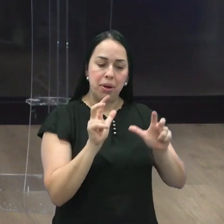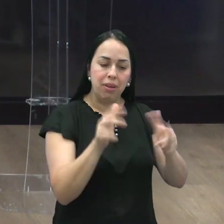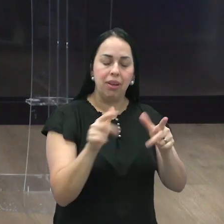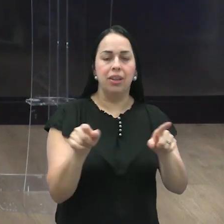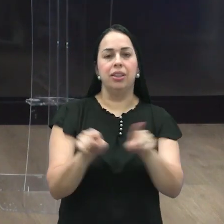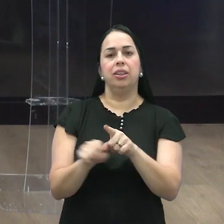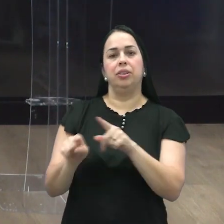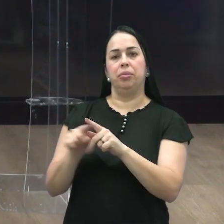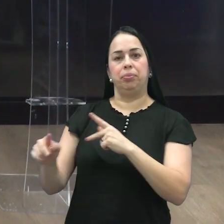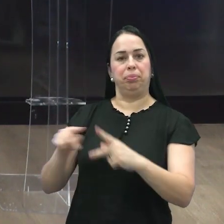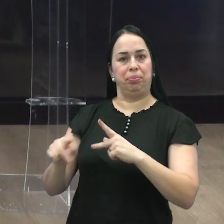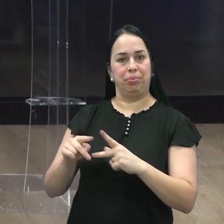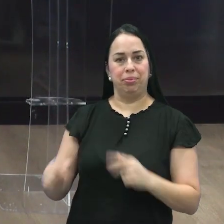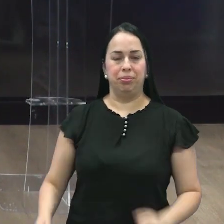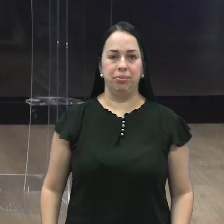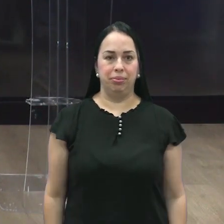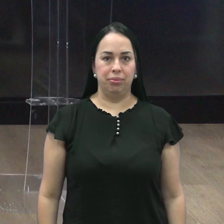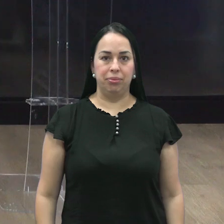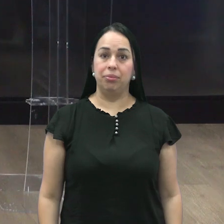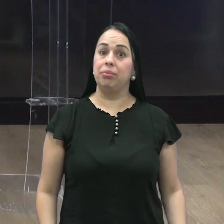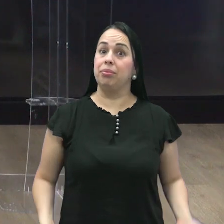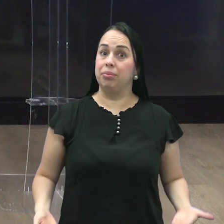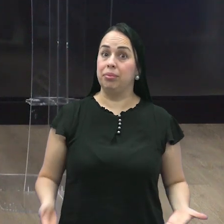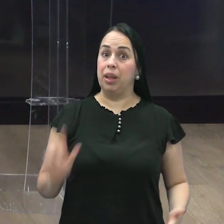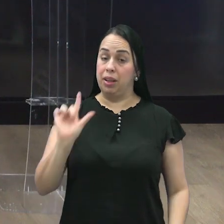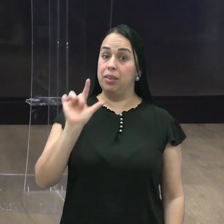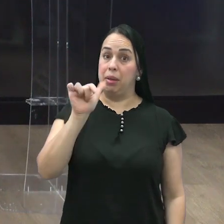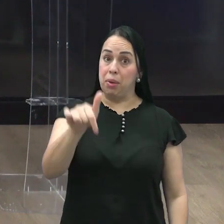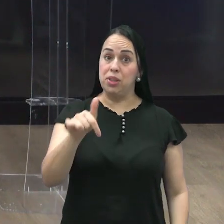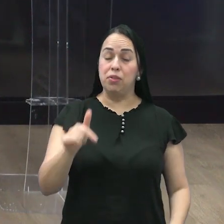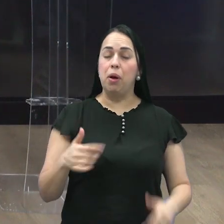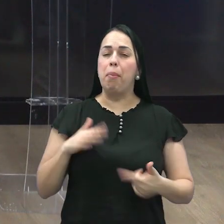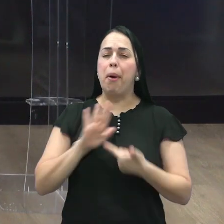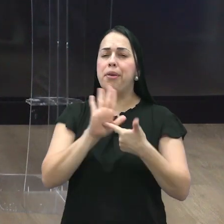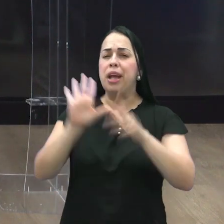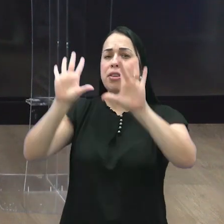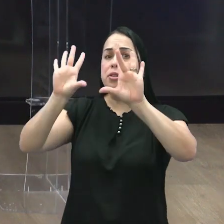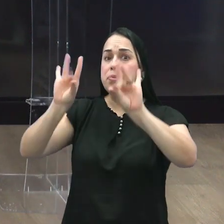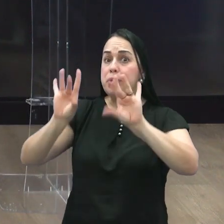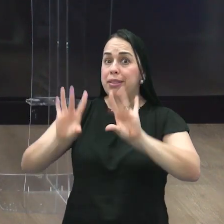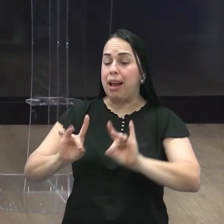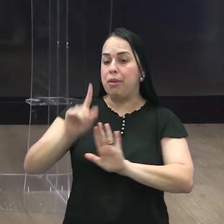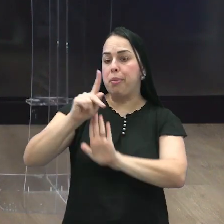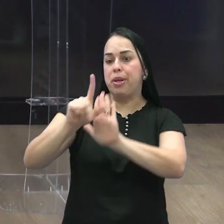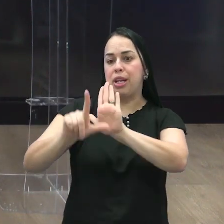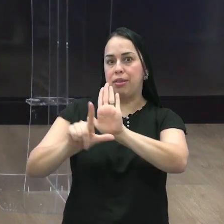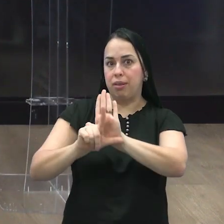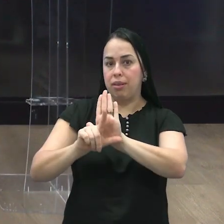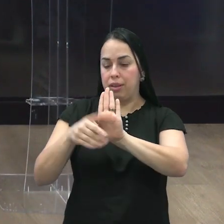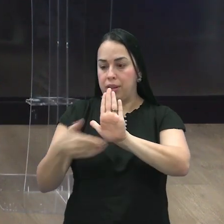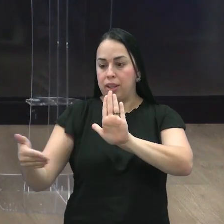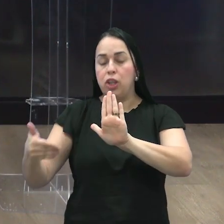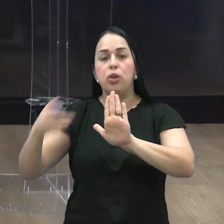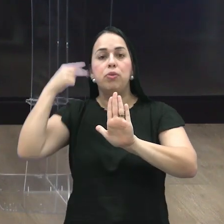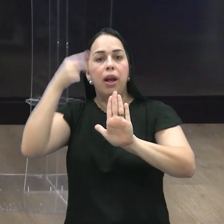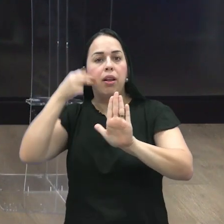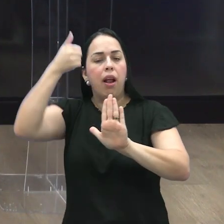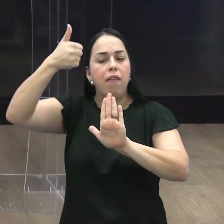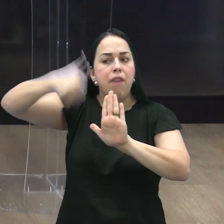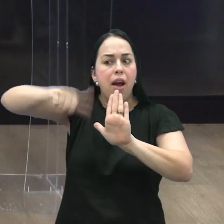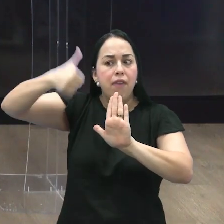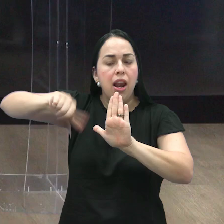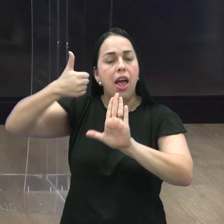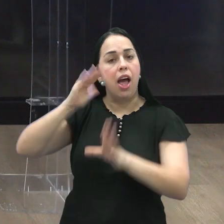informação sobre a Câmara e prestação de serviço. Daqui a pouco tem os detalhes dos projetos de lei que devem ser votados